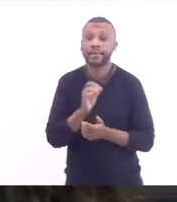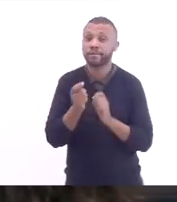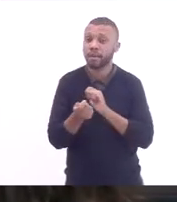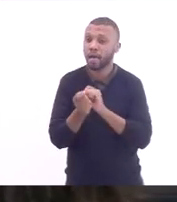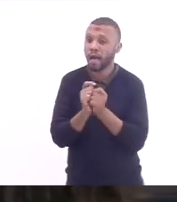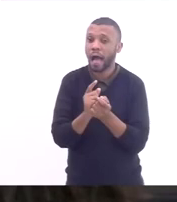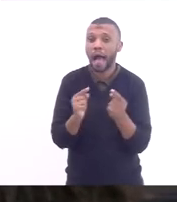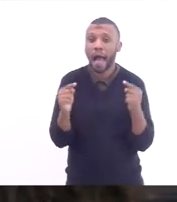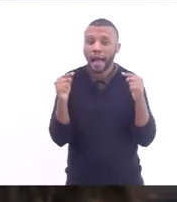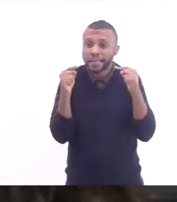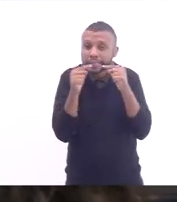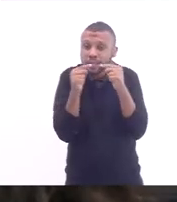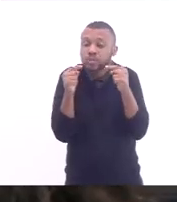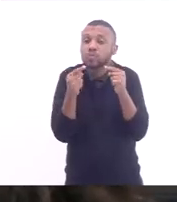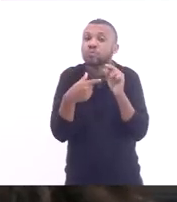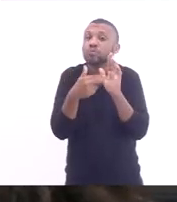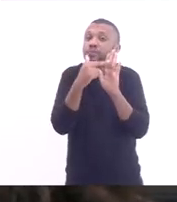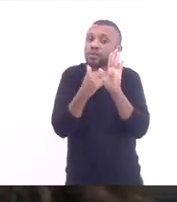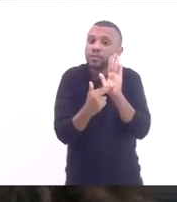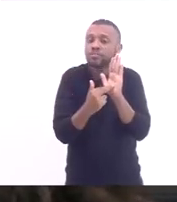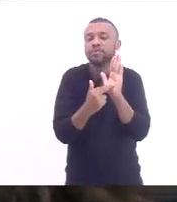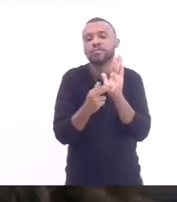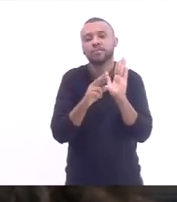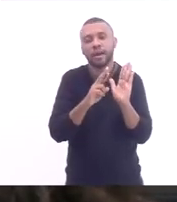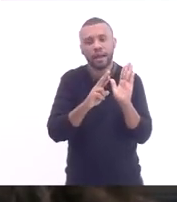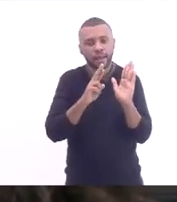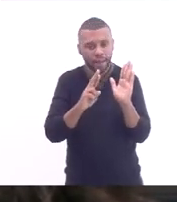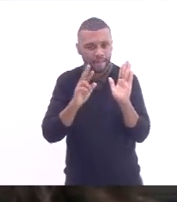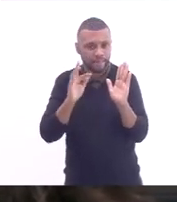aceitação do regime de recuperação fiscal.